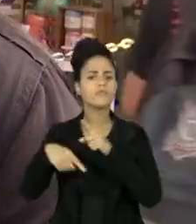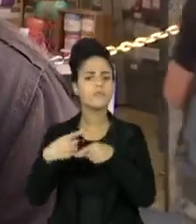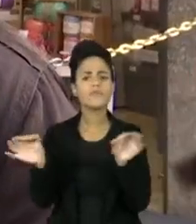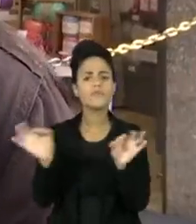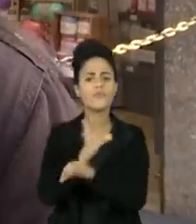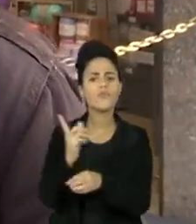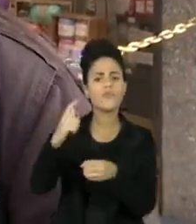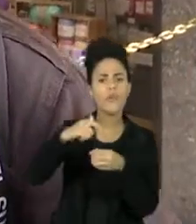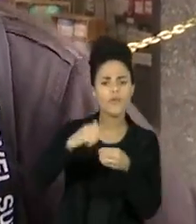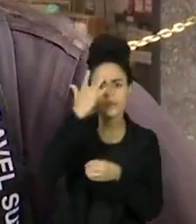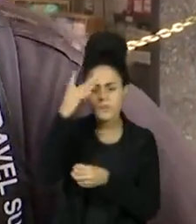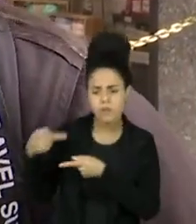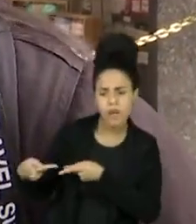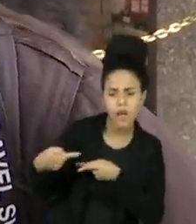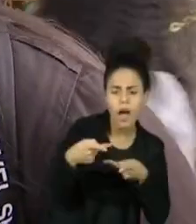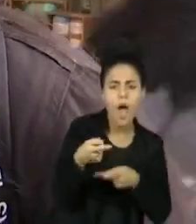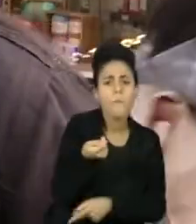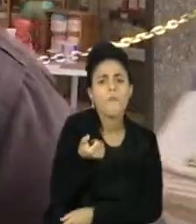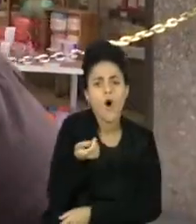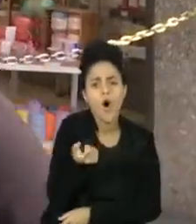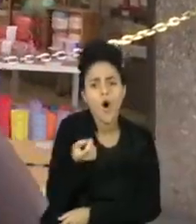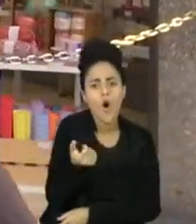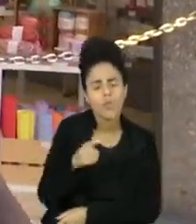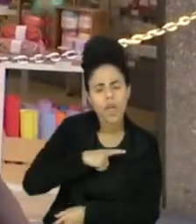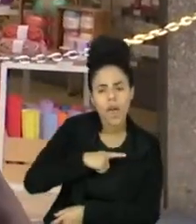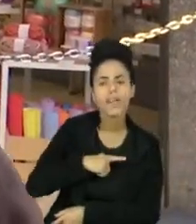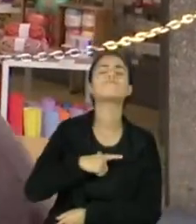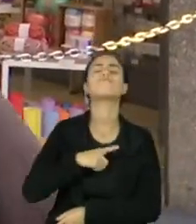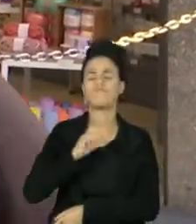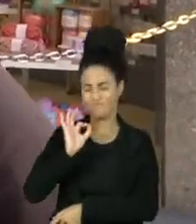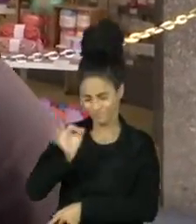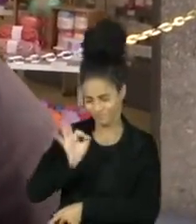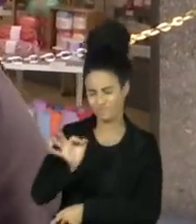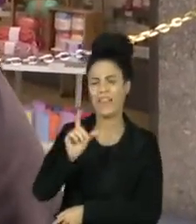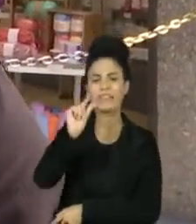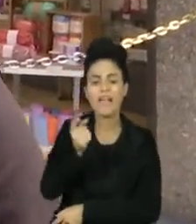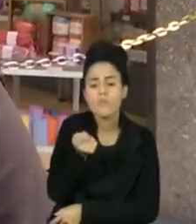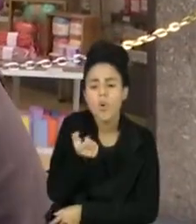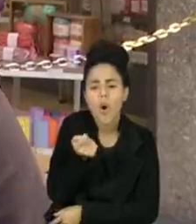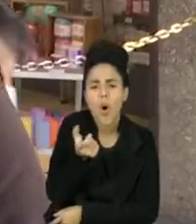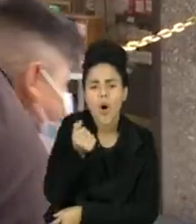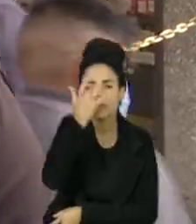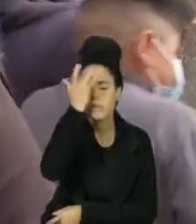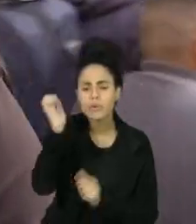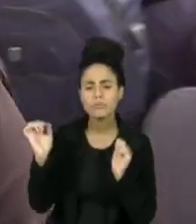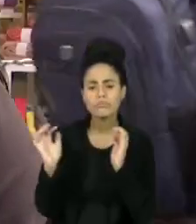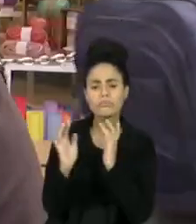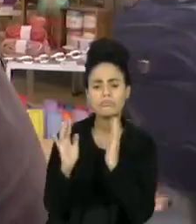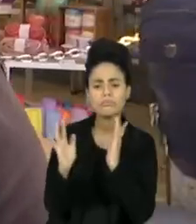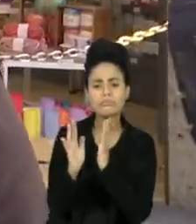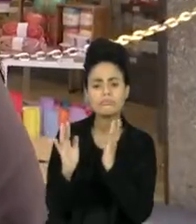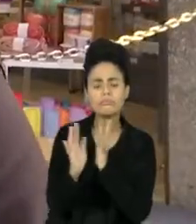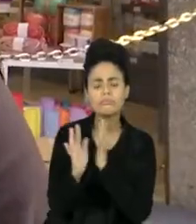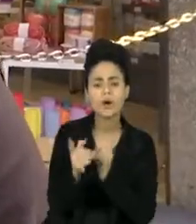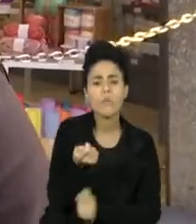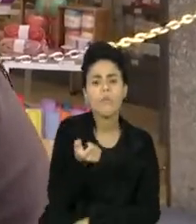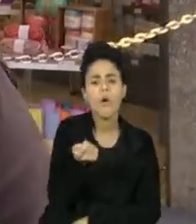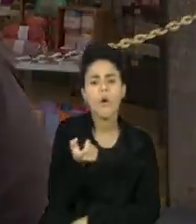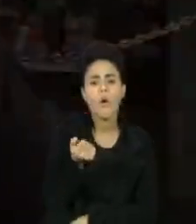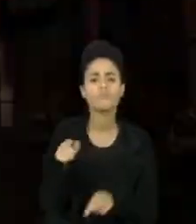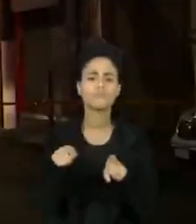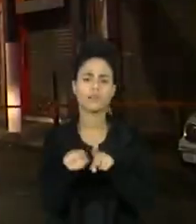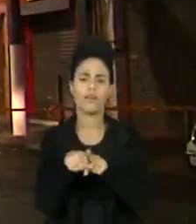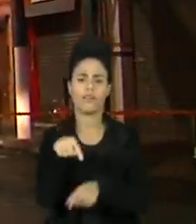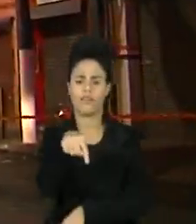menos gente visitando? Sim, menos gente. É perceptível isso, que dá para perceber que tem menos pessoas circulando na região e na loja